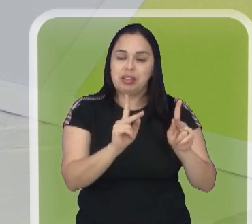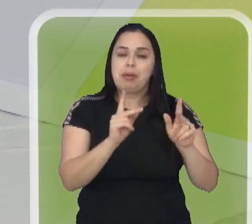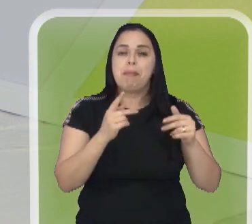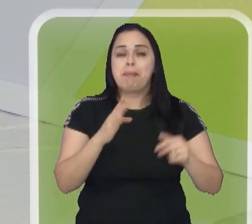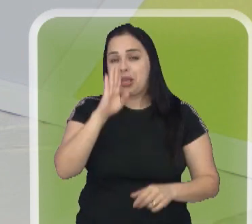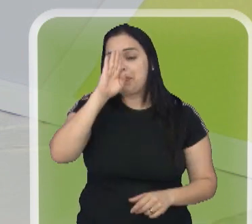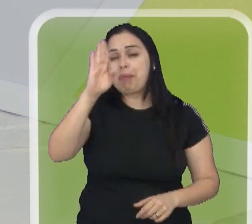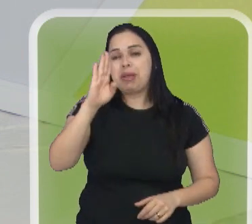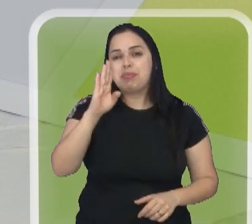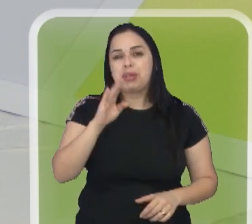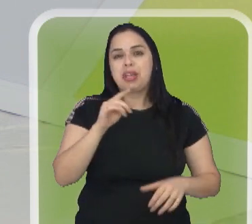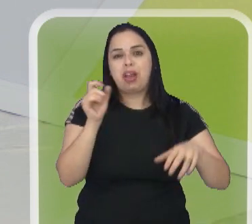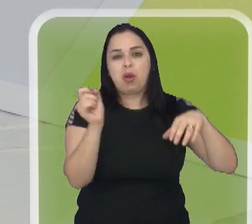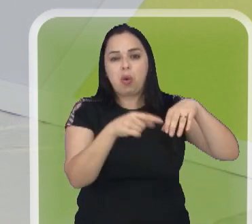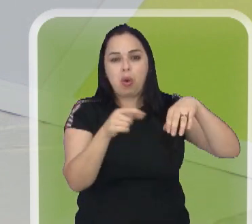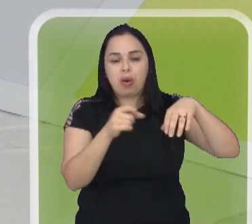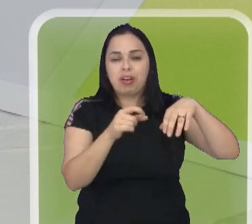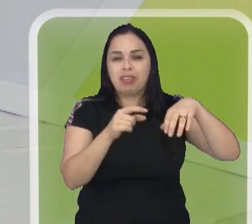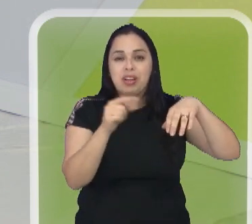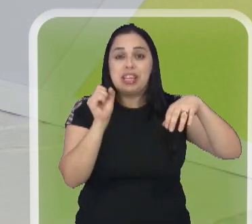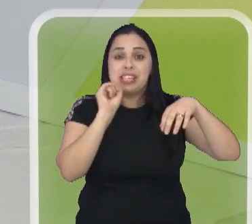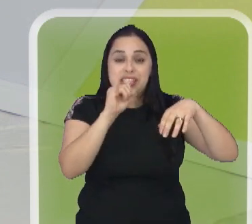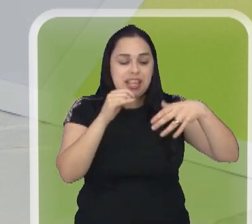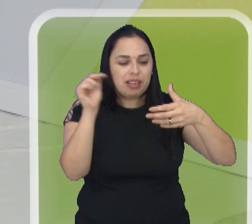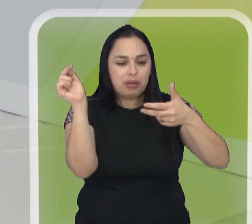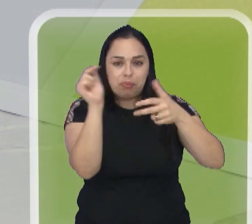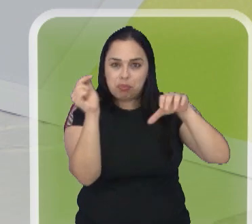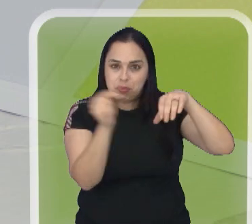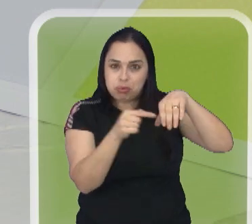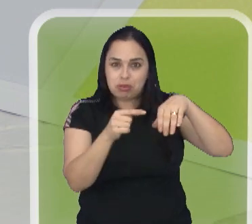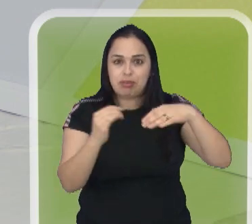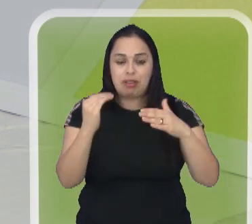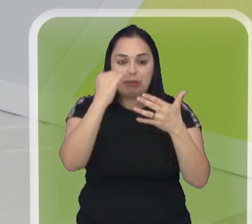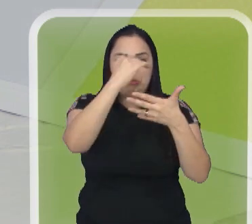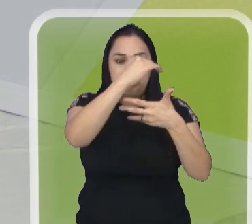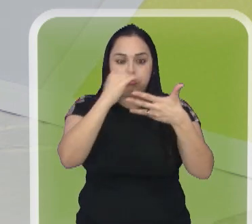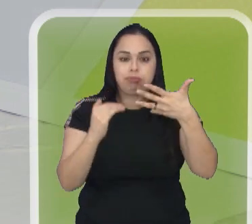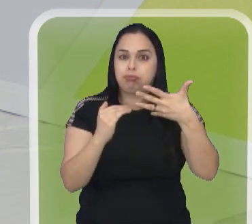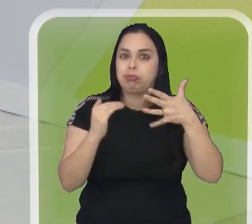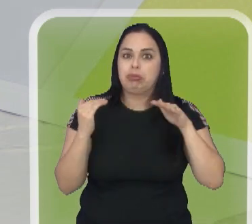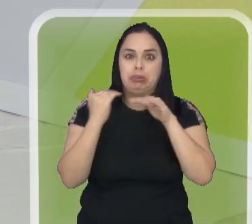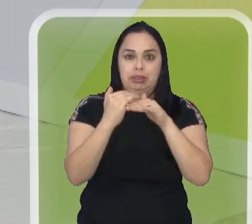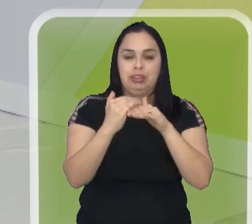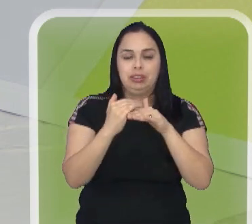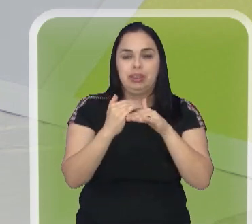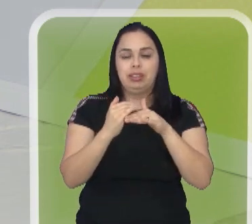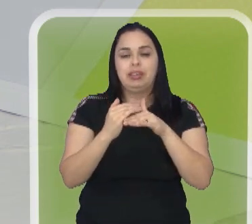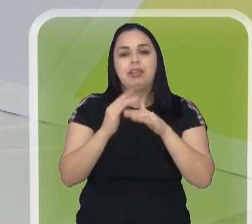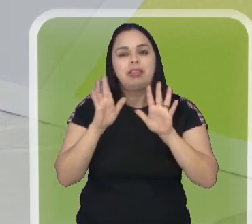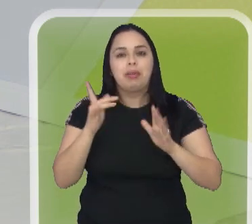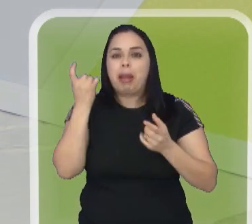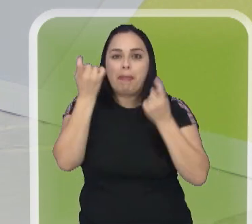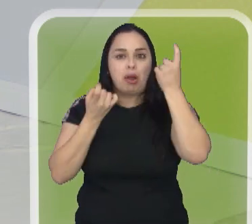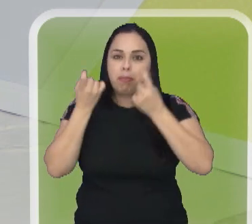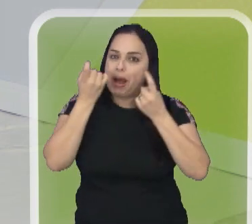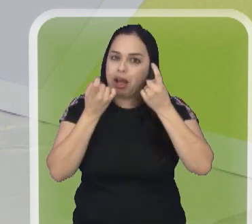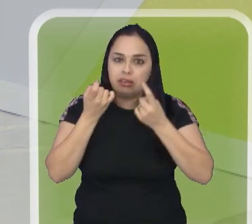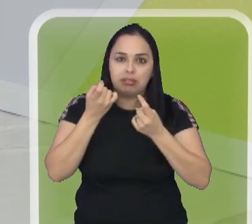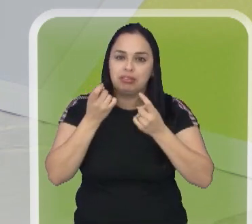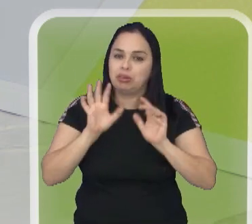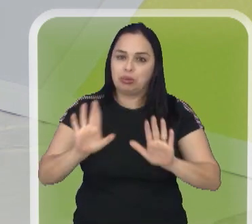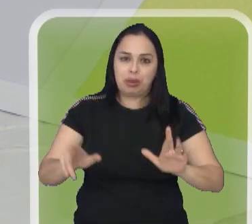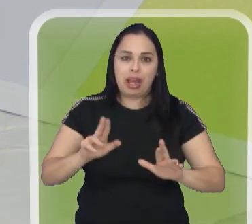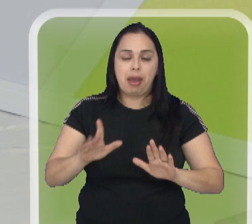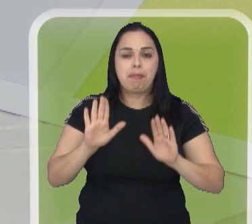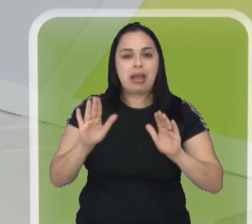principalmente por conta de saldo de gols, que vai empatar tudo aqui. Então, é assim, a situação não está tão caótica assim para o São José. É caótica porque o time não vence em